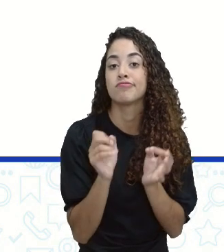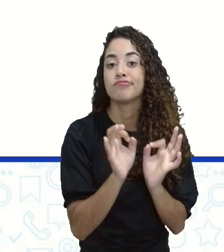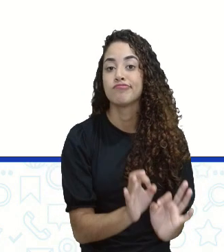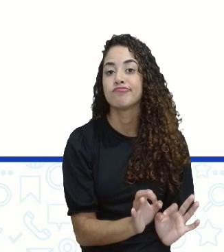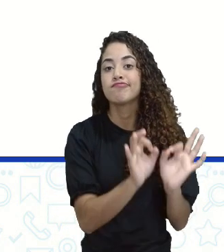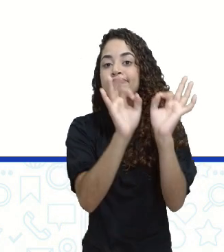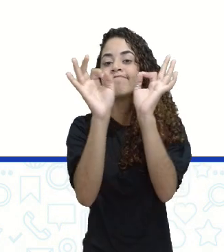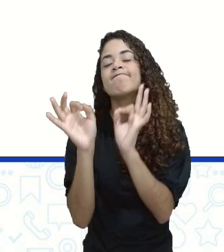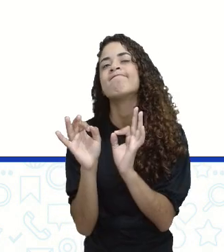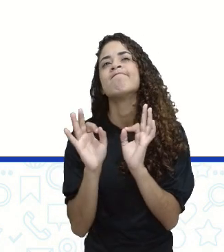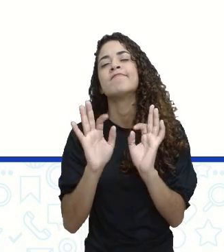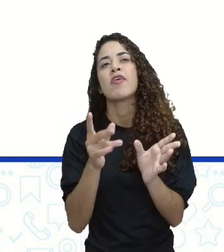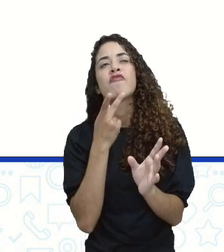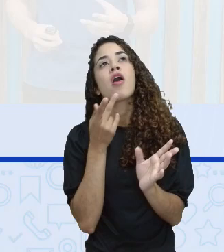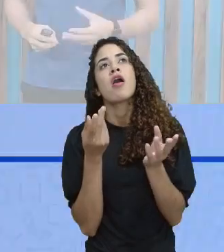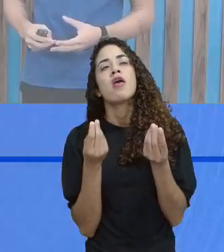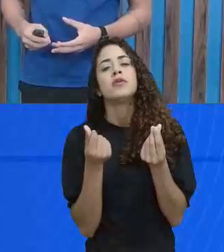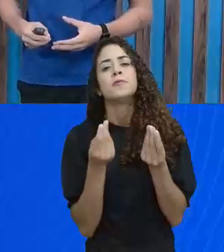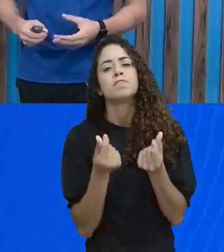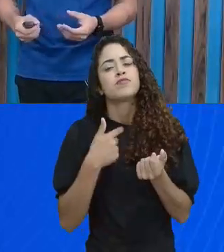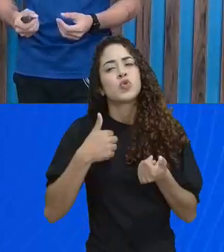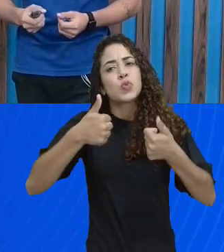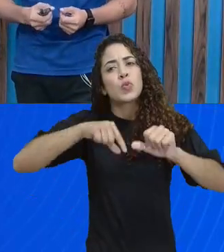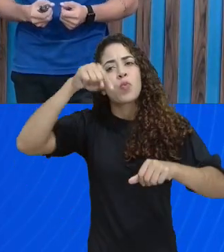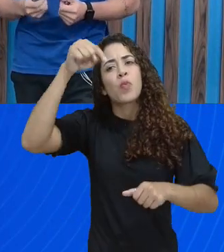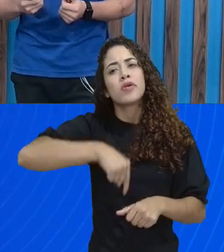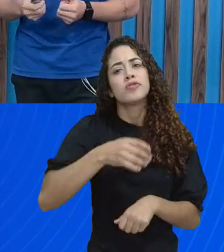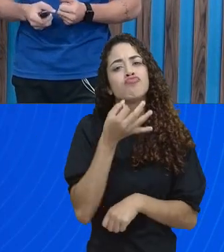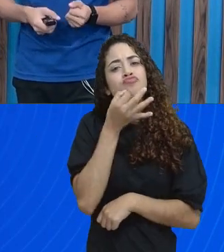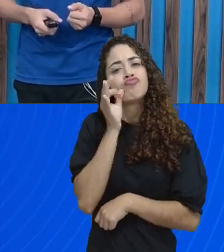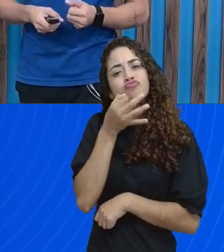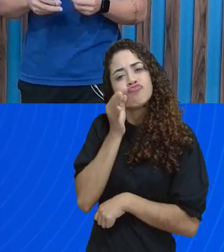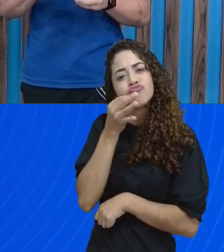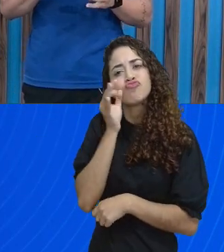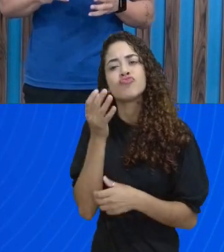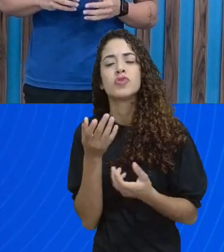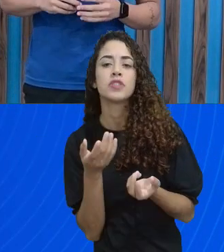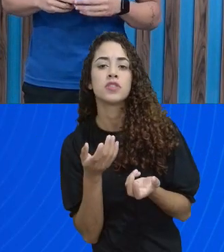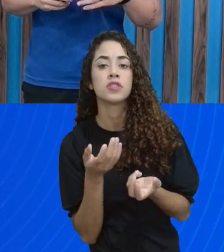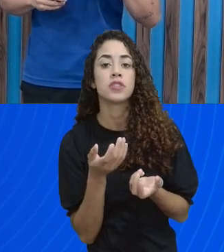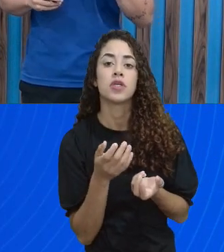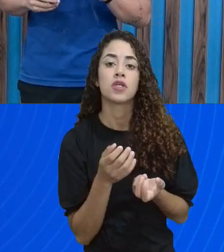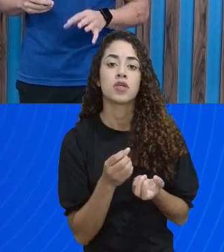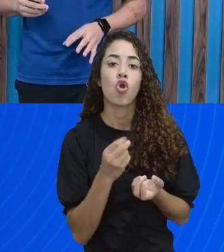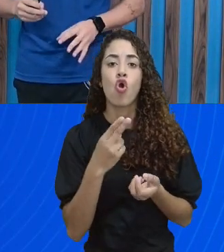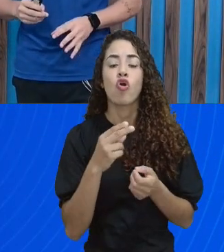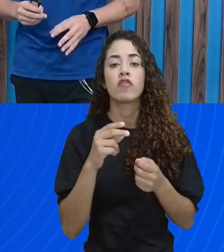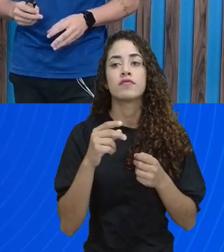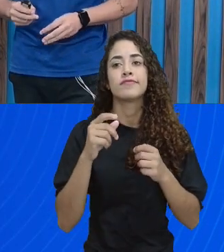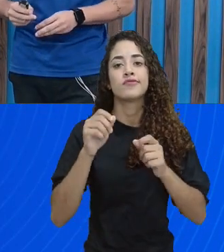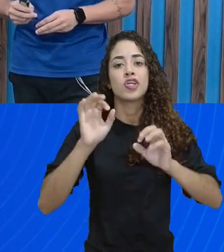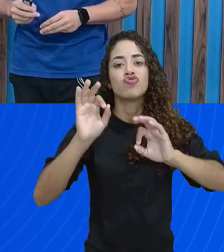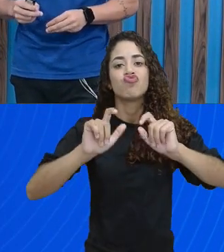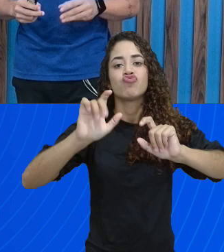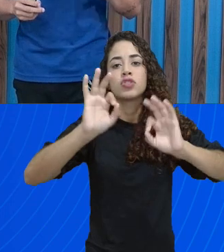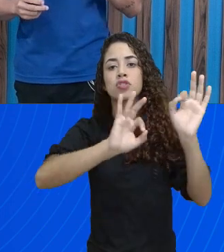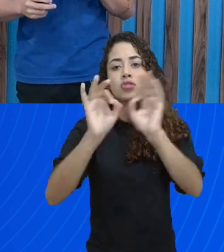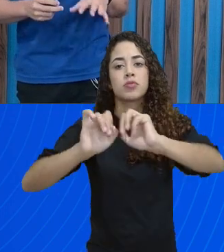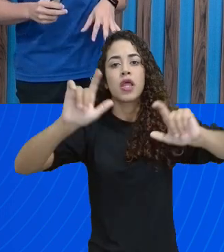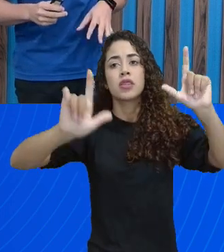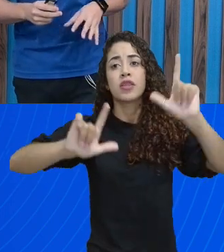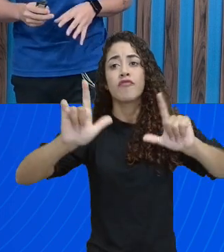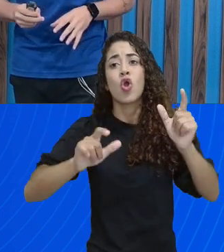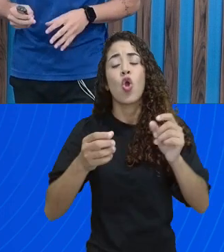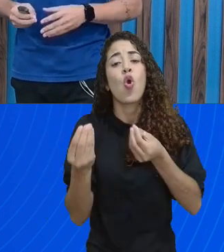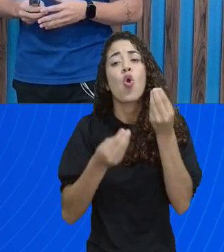está dizendo, ah, professor, mas eu tô aqui tomando meu café na padaria, tô assistindo você aí pela TV e não tenho como